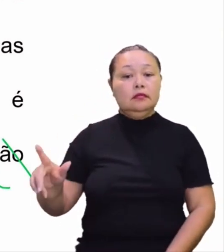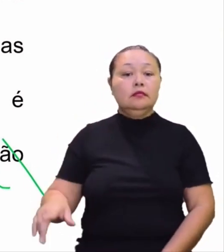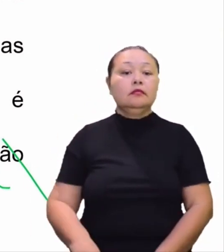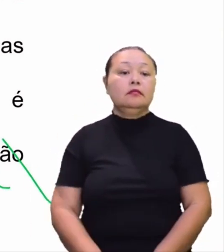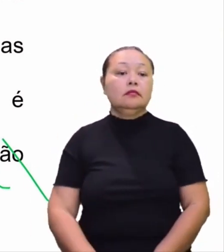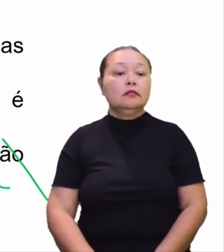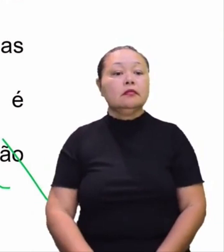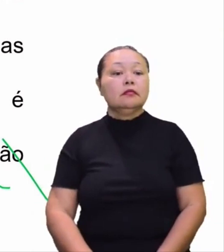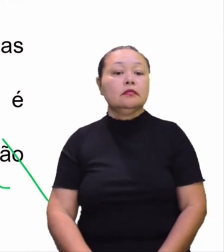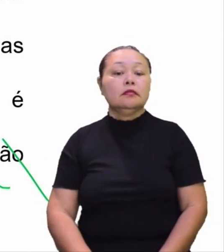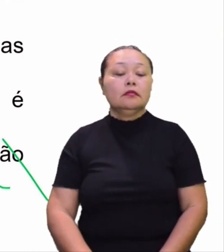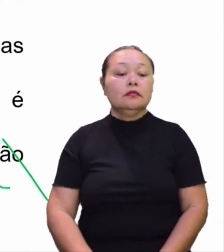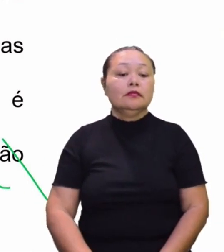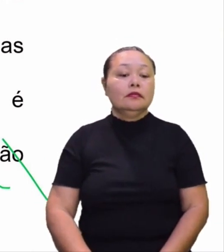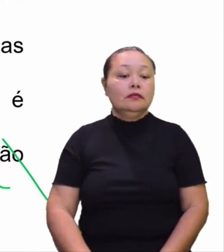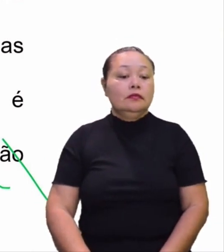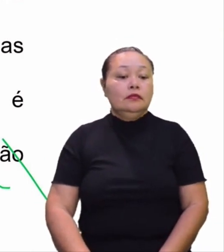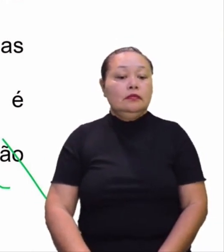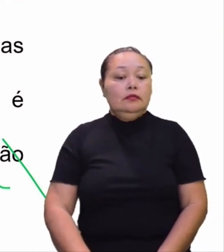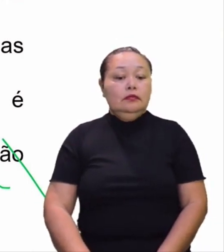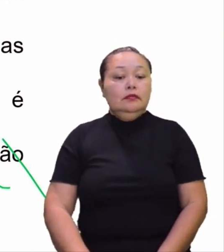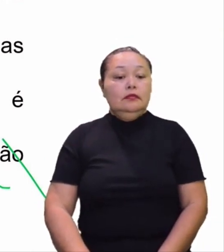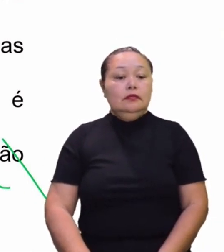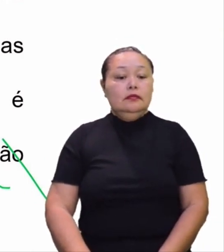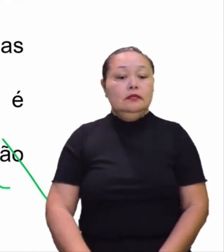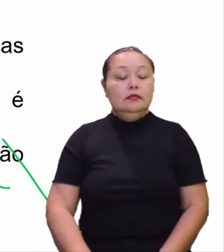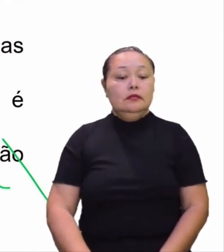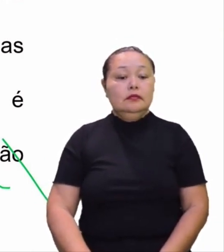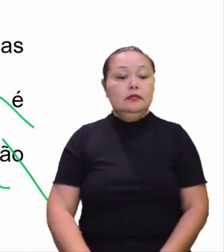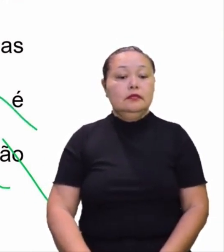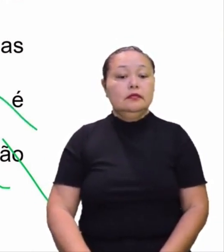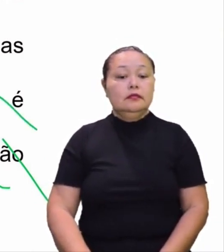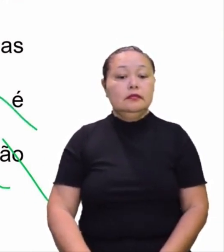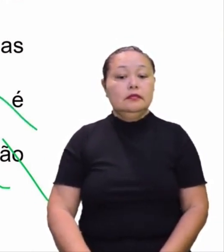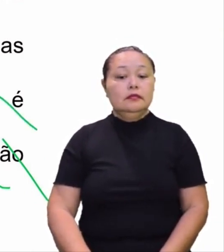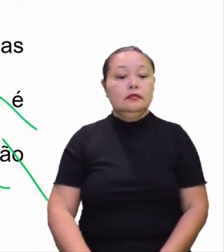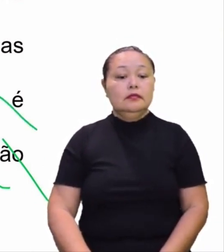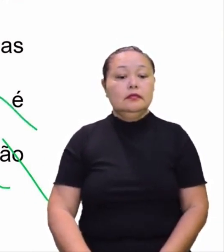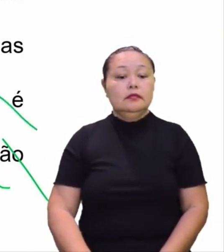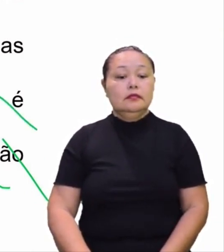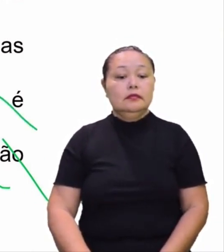não pode estar correta. Então, cancela, né? Cancela.